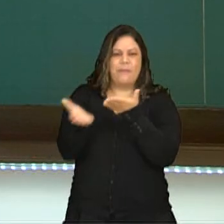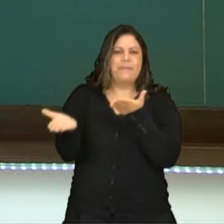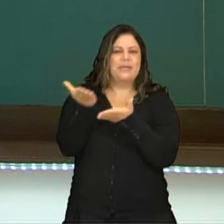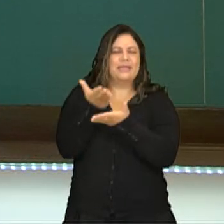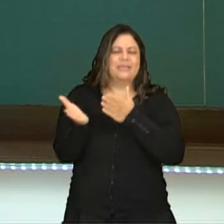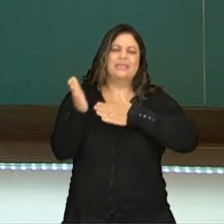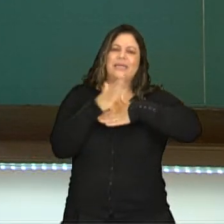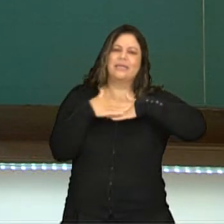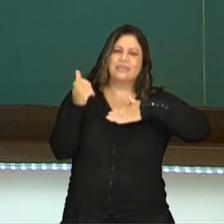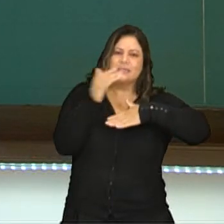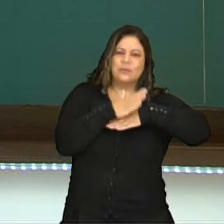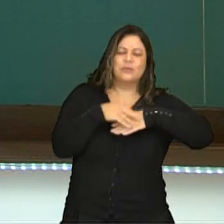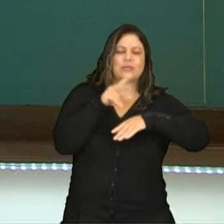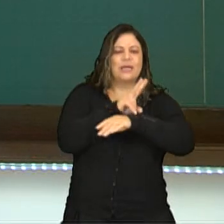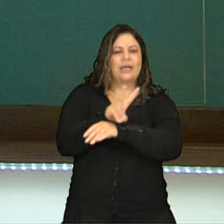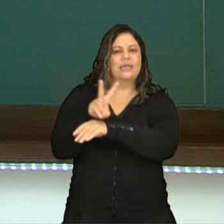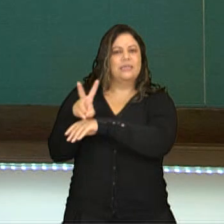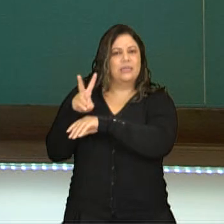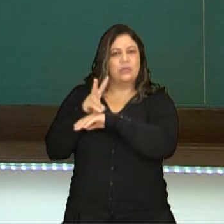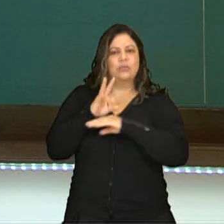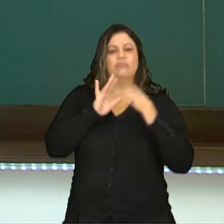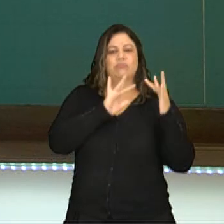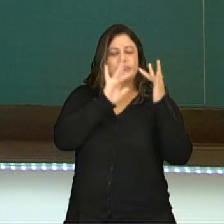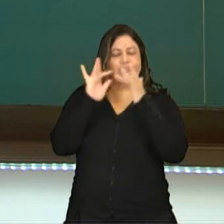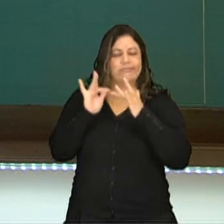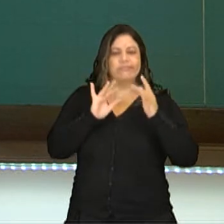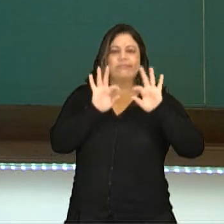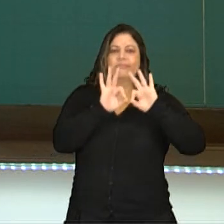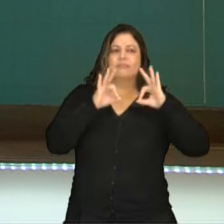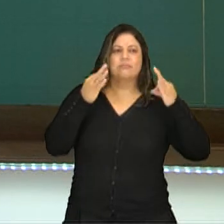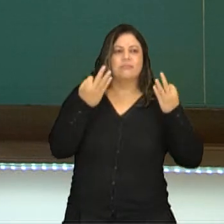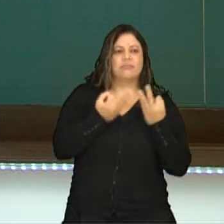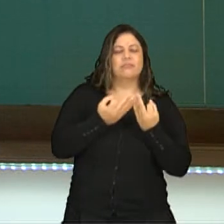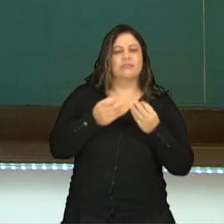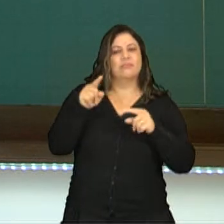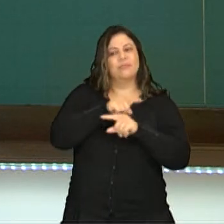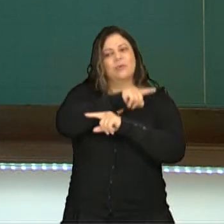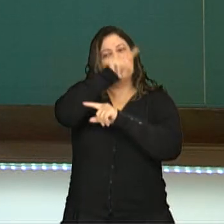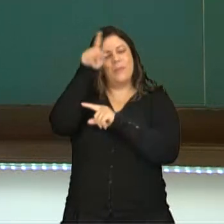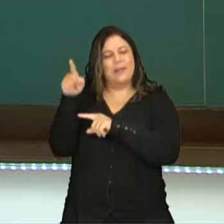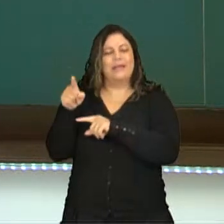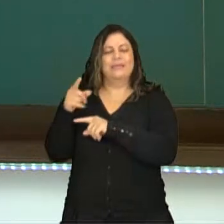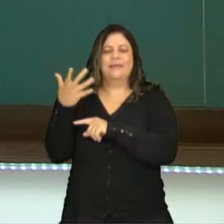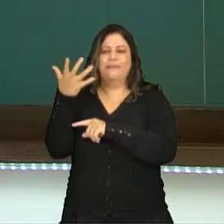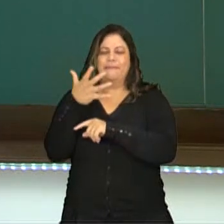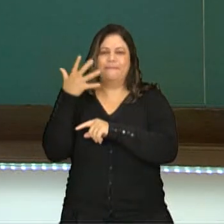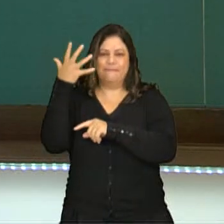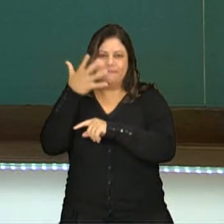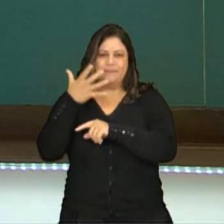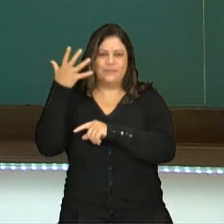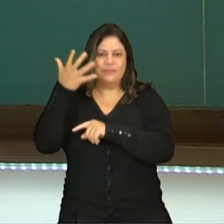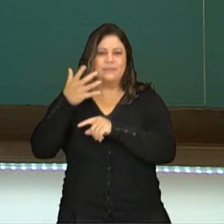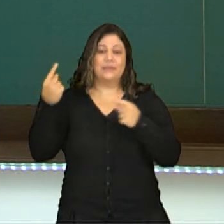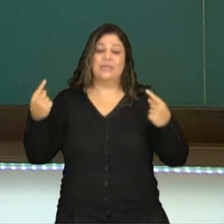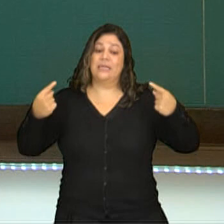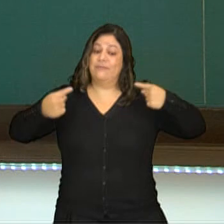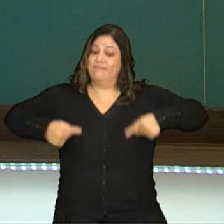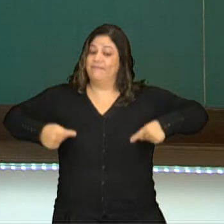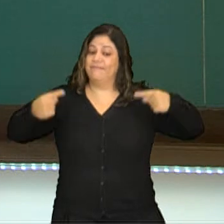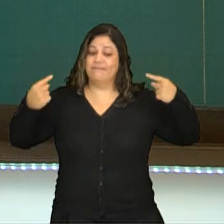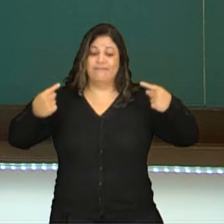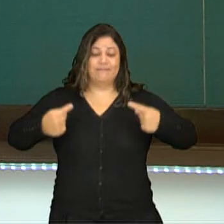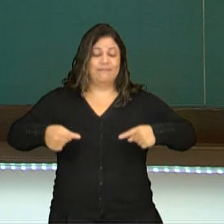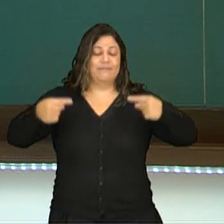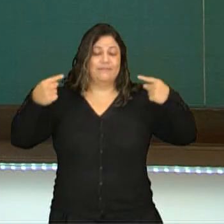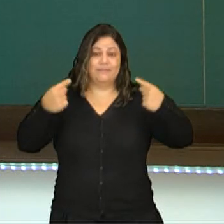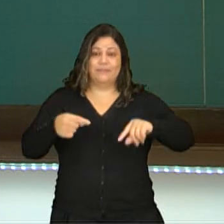do carinho, do cuidado e do contexto familiar para uma versão mais erotizada, que vai totalmente contra